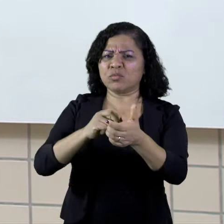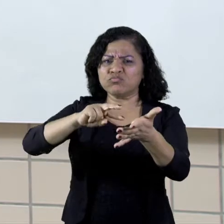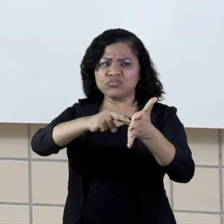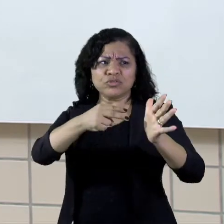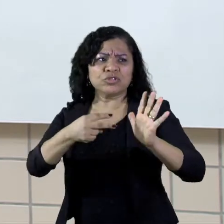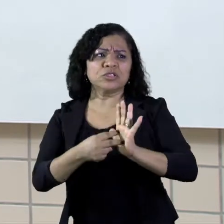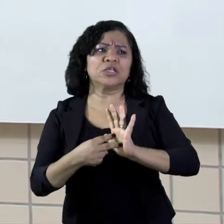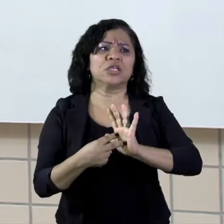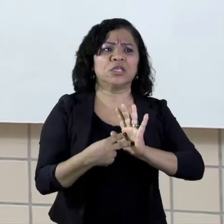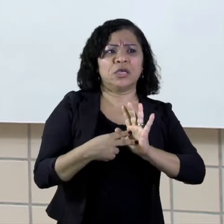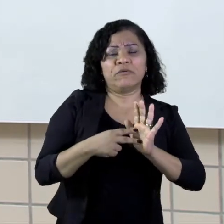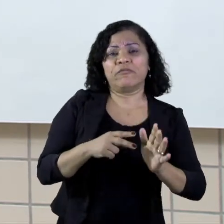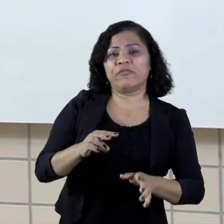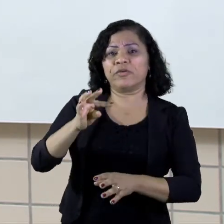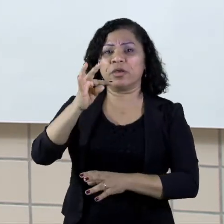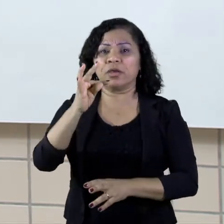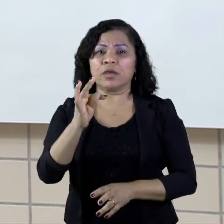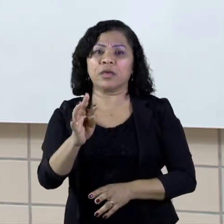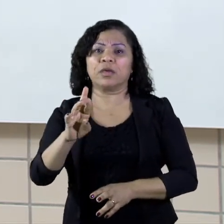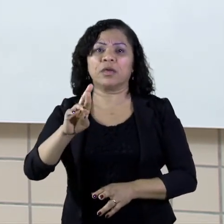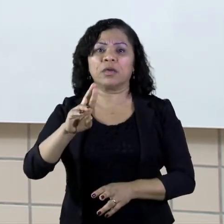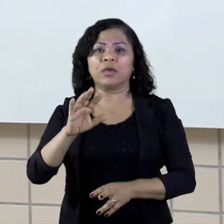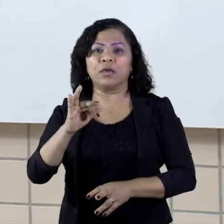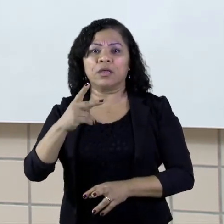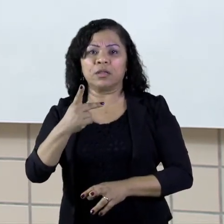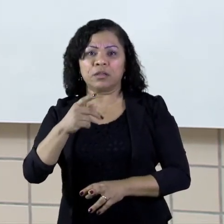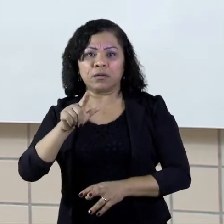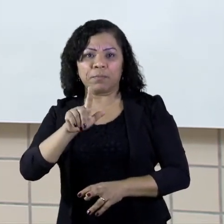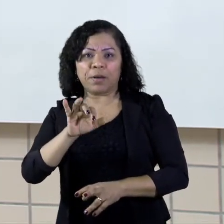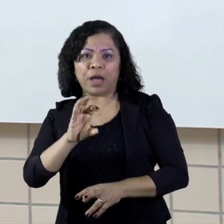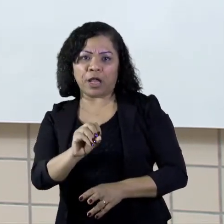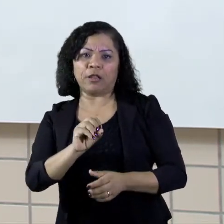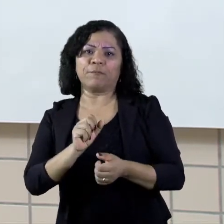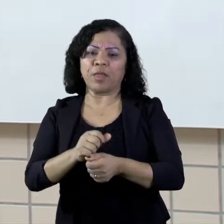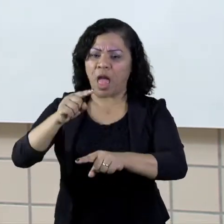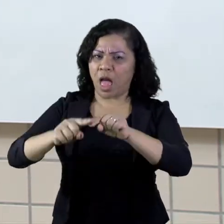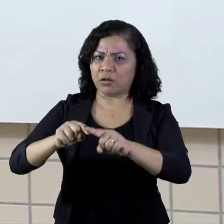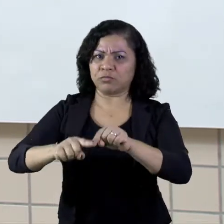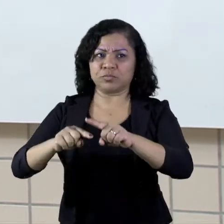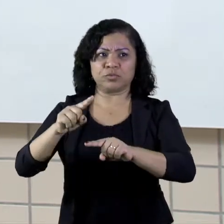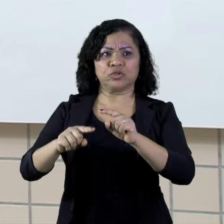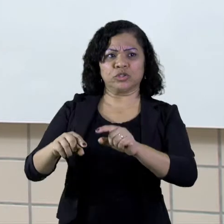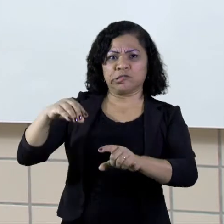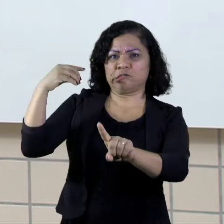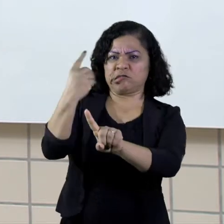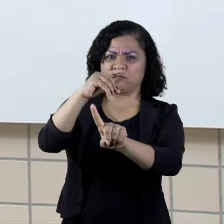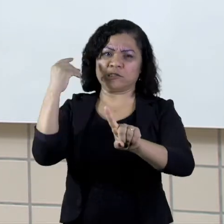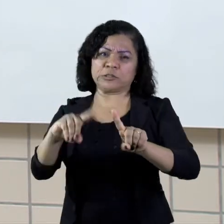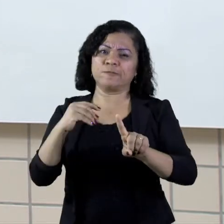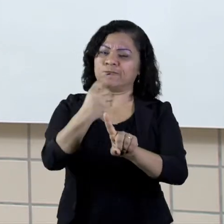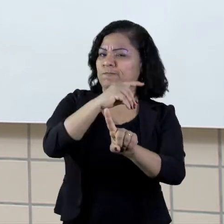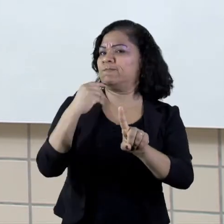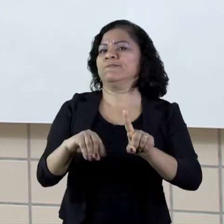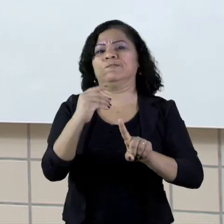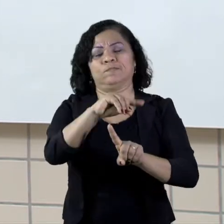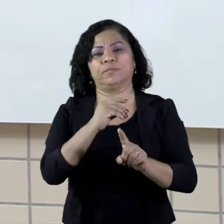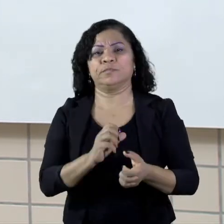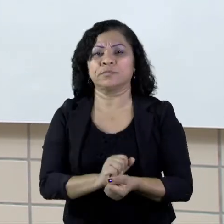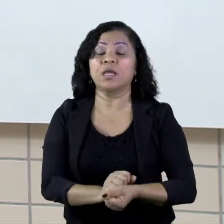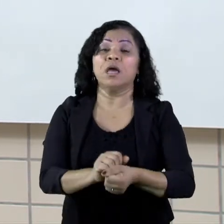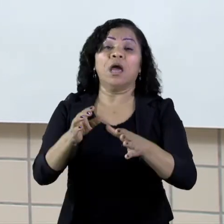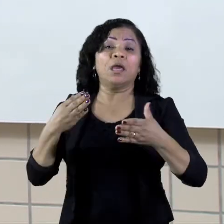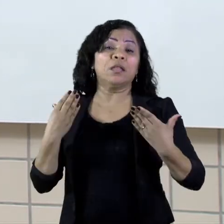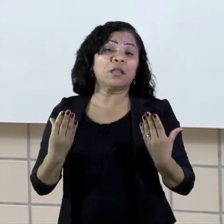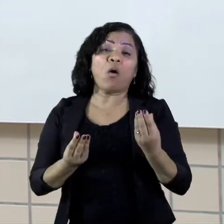tripalho? Tripalho era um instrumento de tortura formado com 3 paus. Então, era uma forma